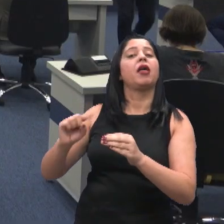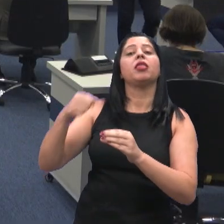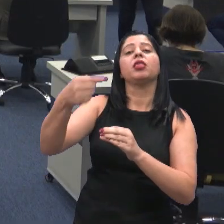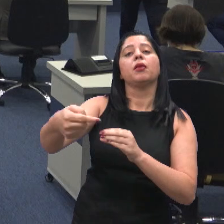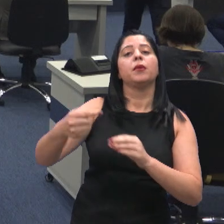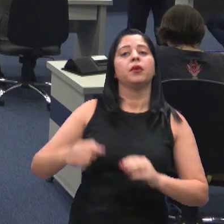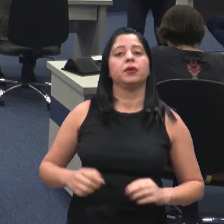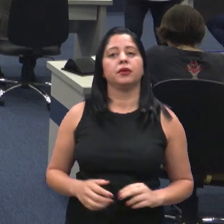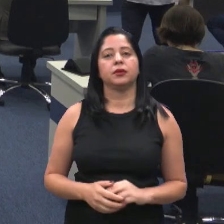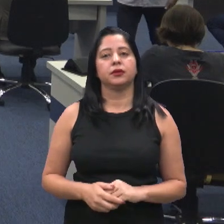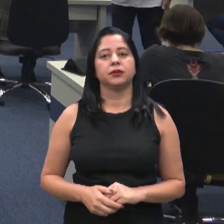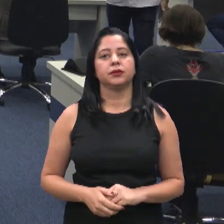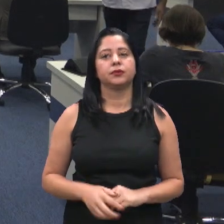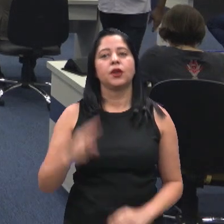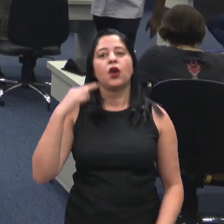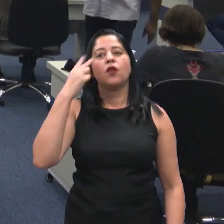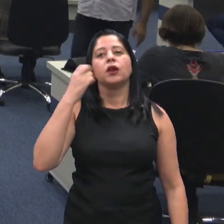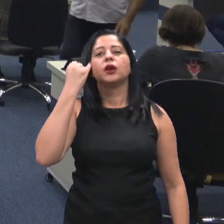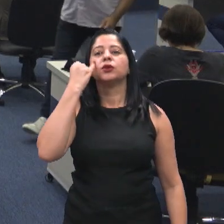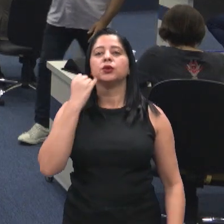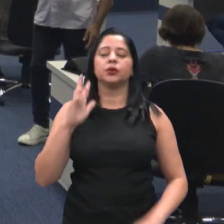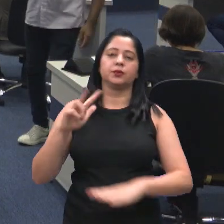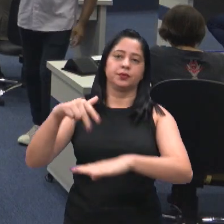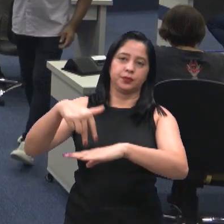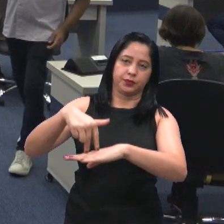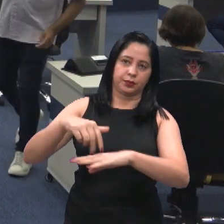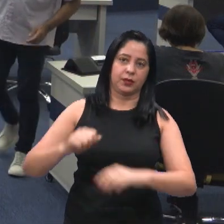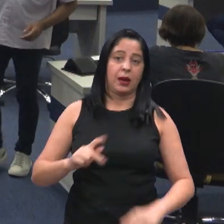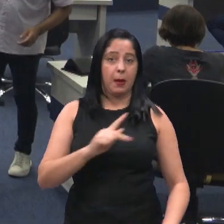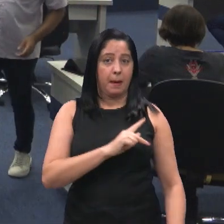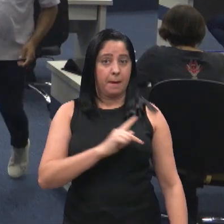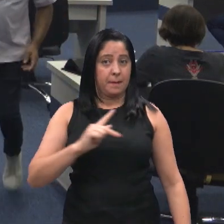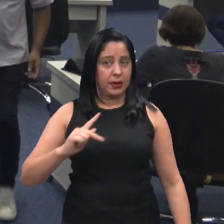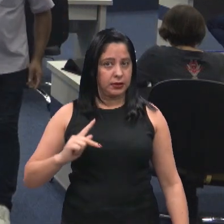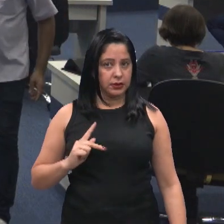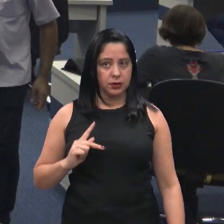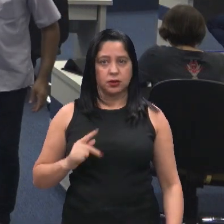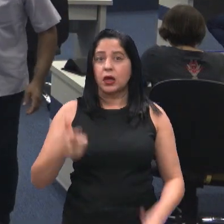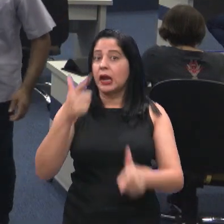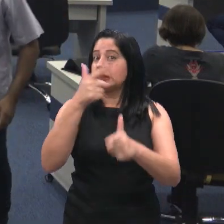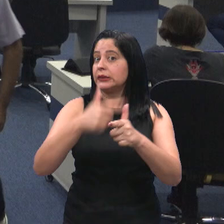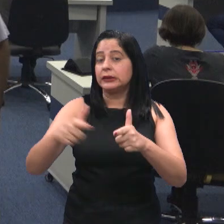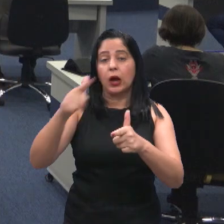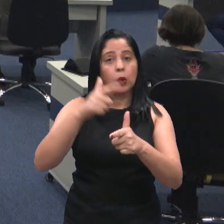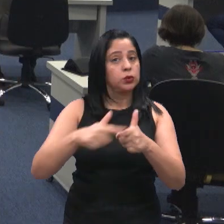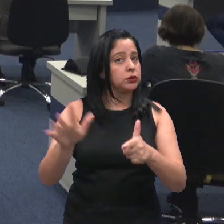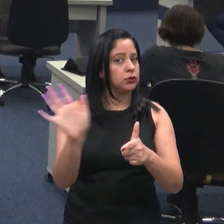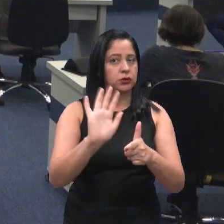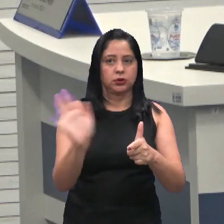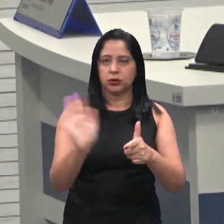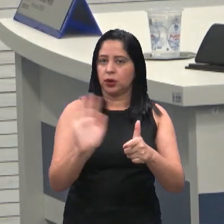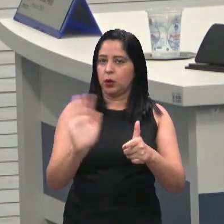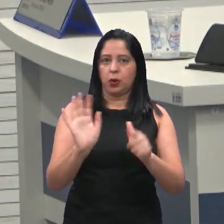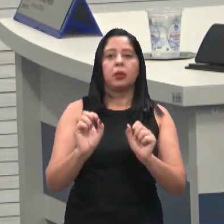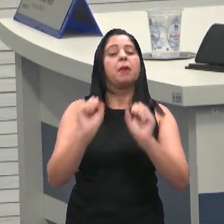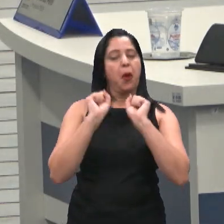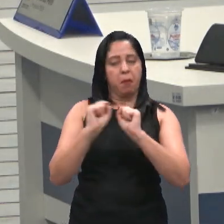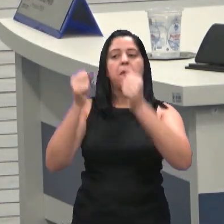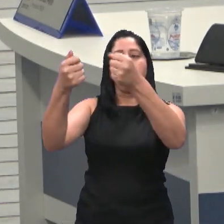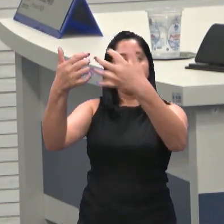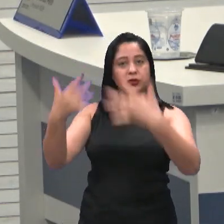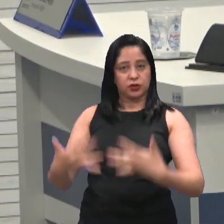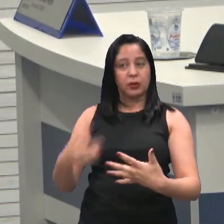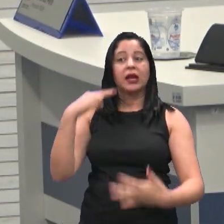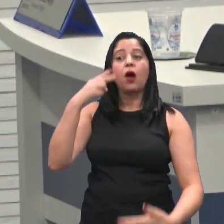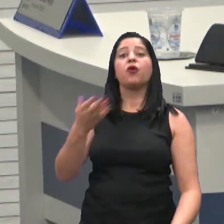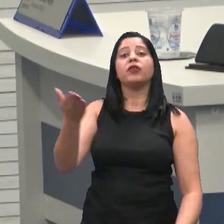Questão de ordem, vereador José Luiz Nunes. Senhor presidente, não tem problema nenhum de explicar para o vereador Lino Bispo.